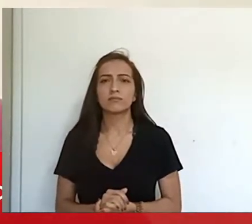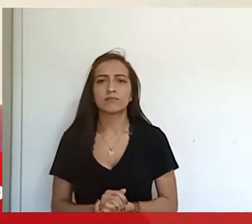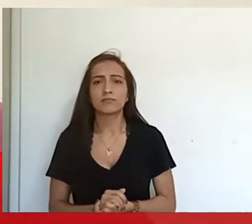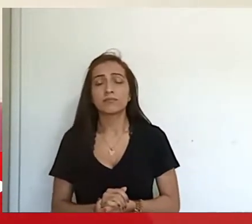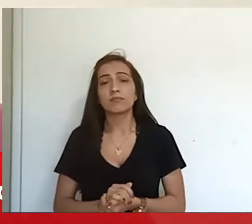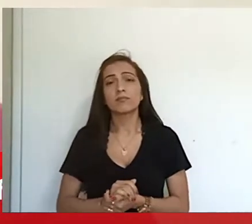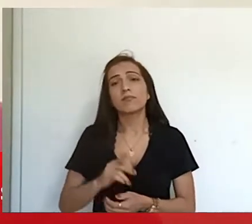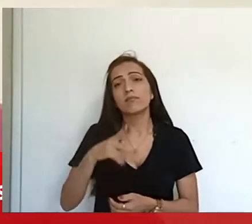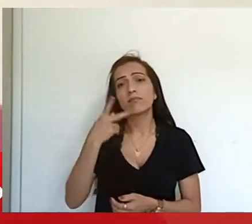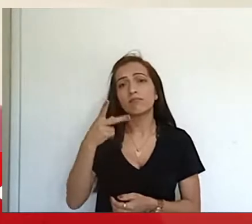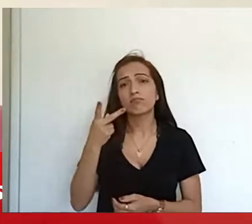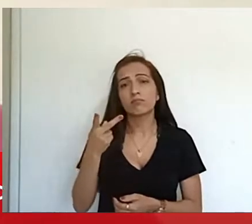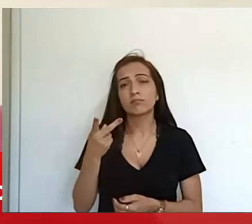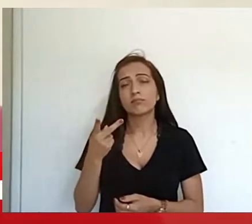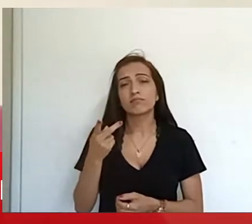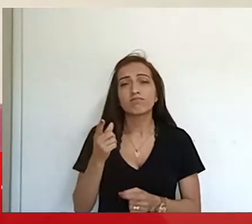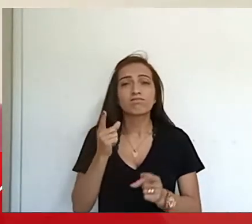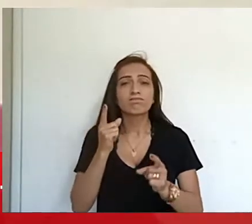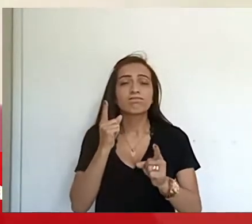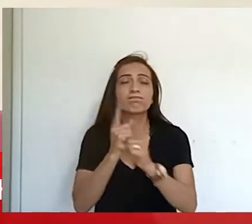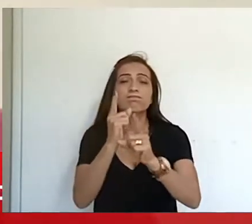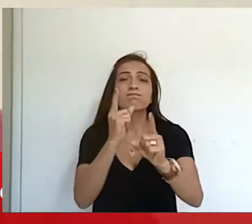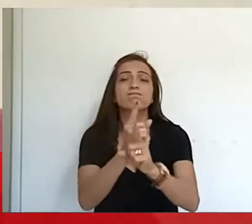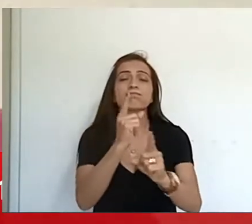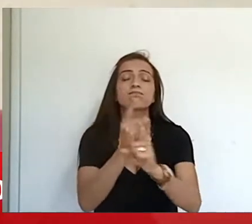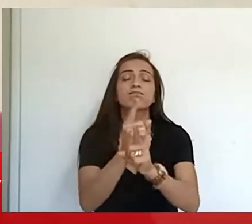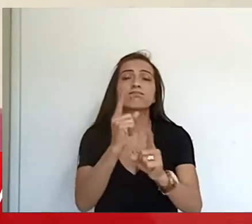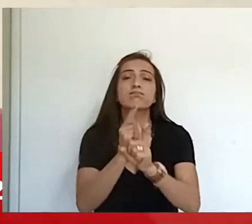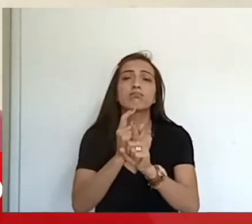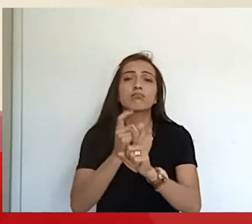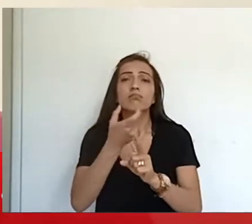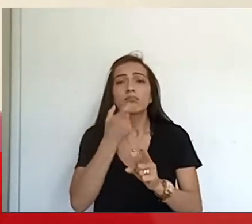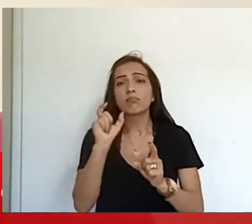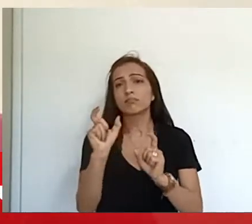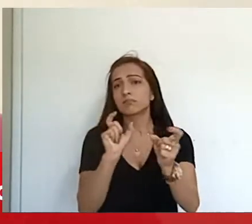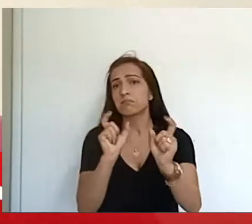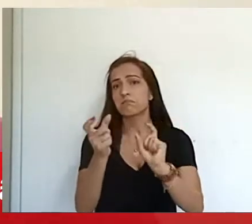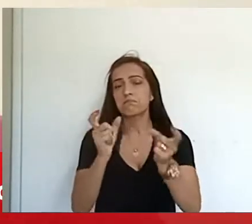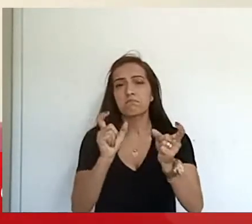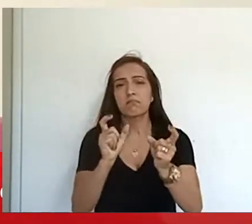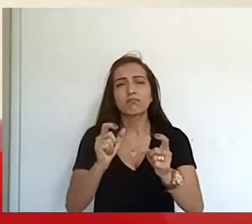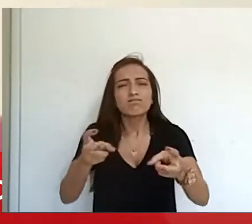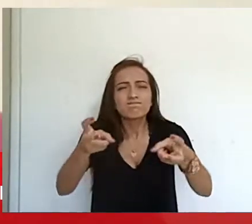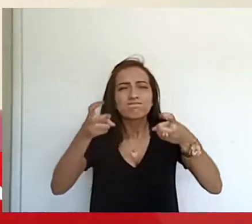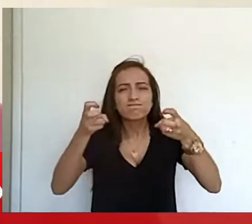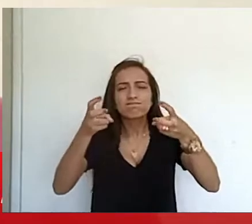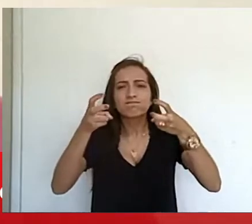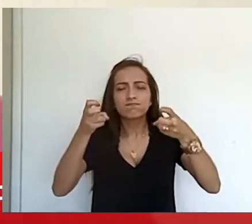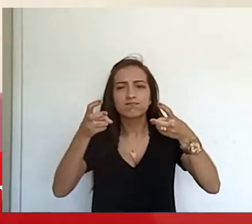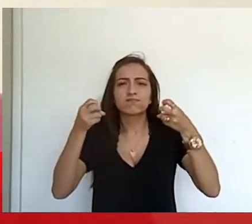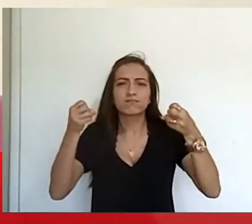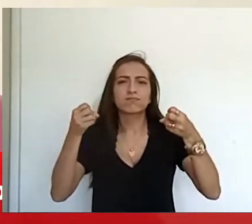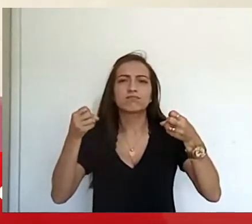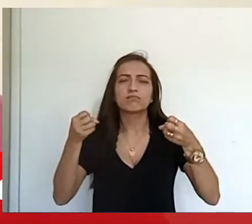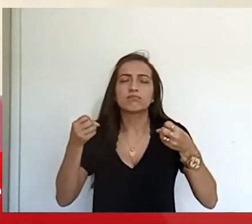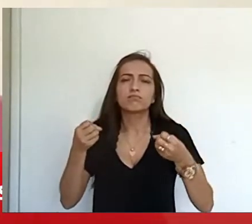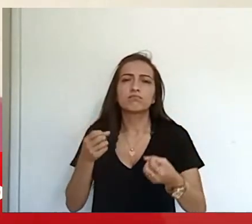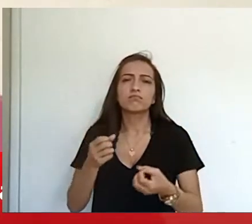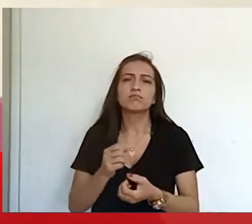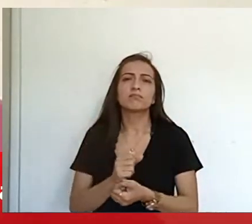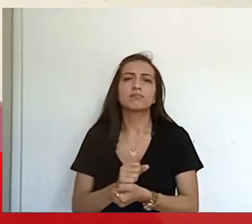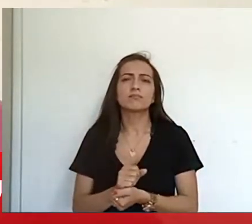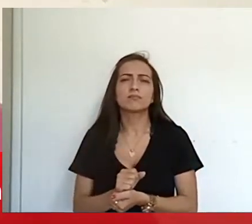se encontrando, né? Os professores que me antecederam percebam que não é o